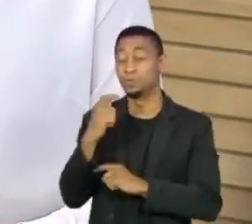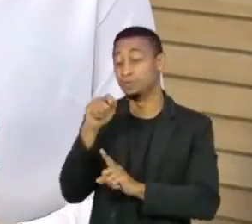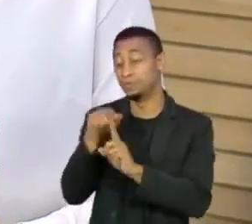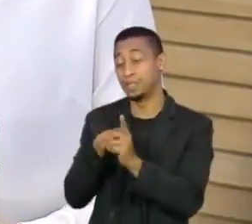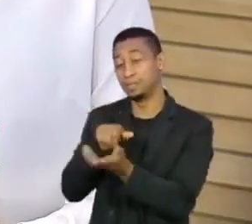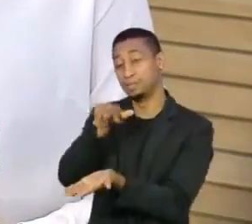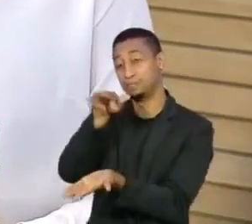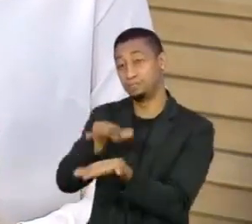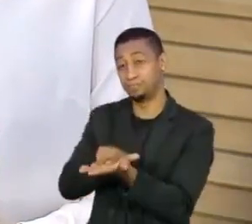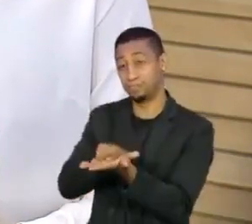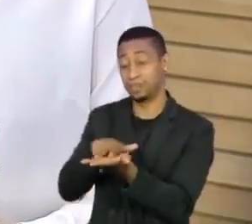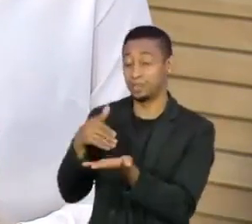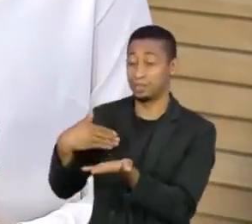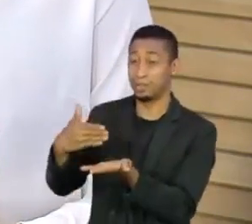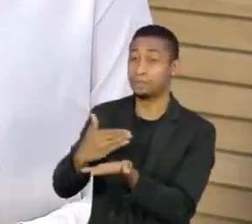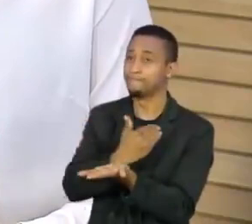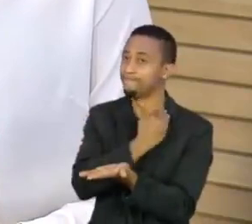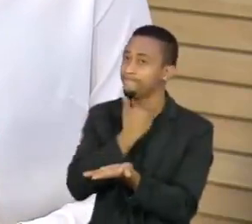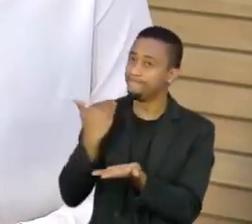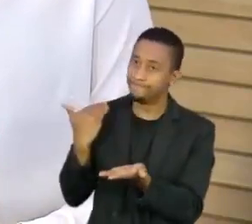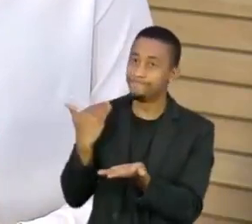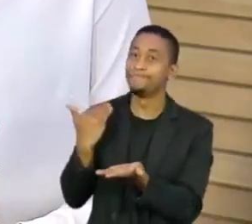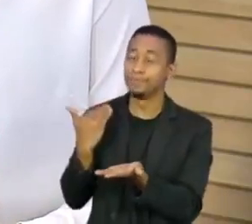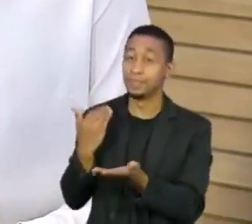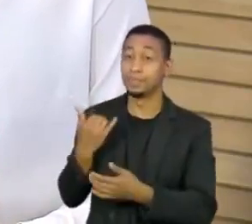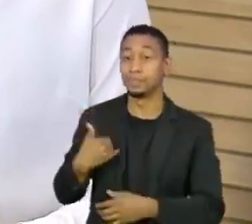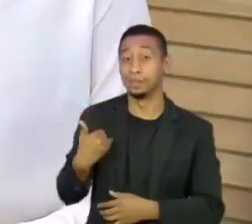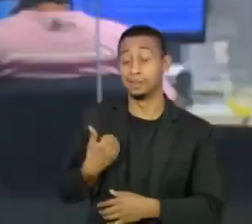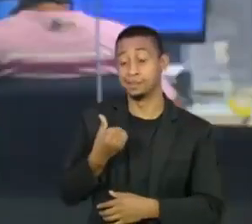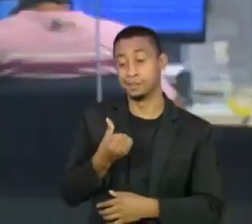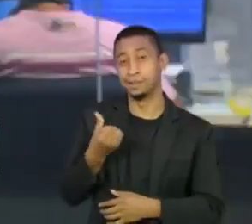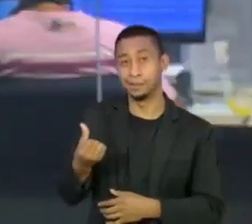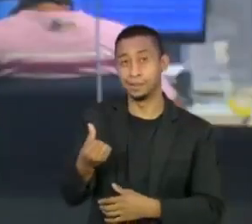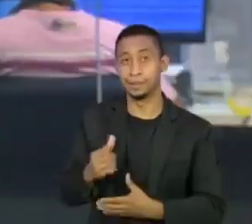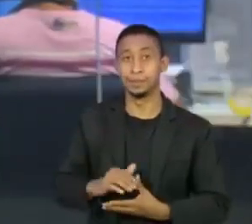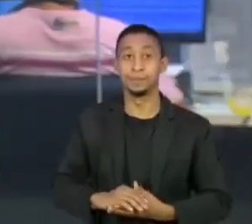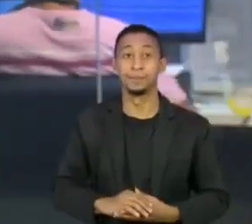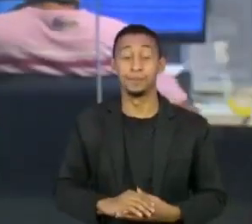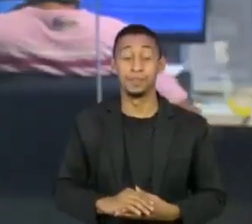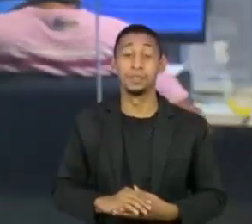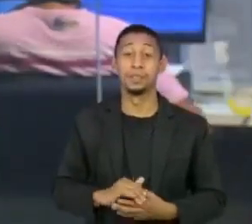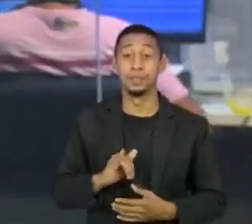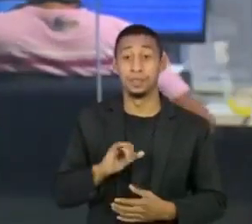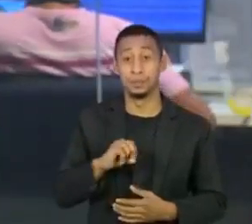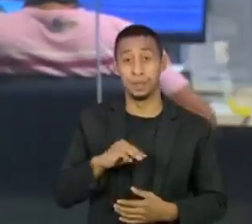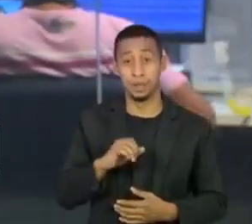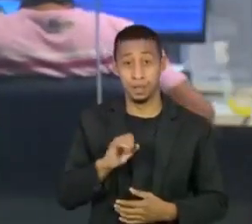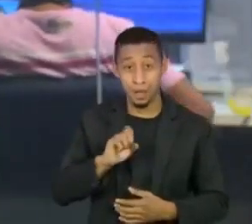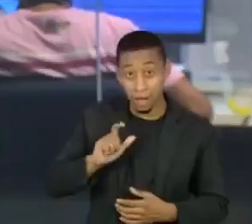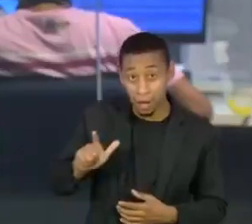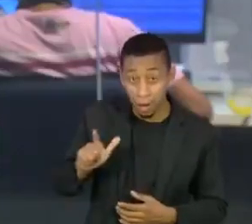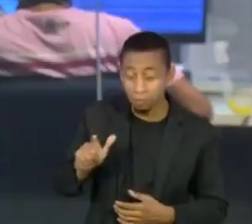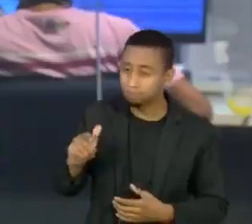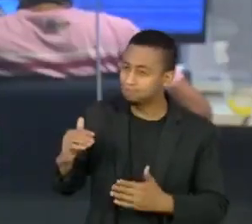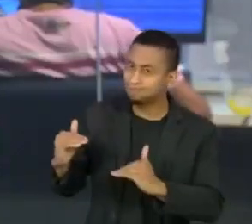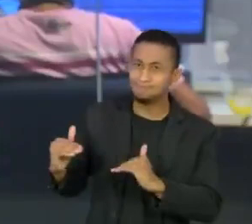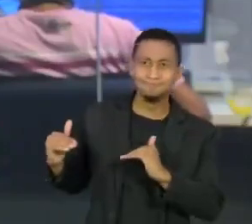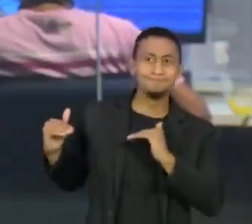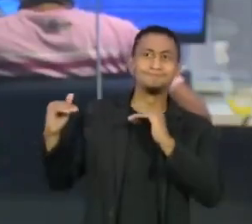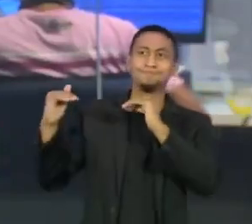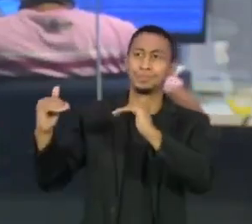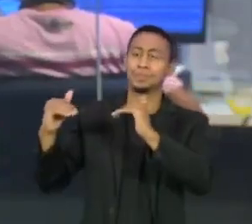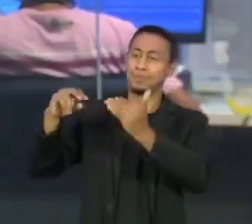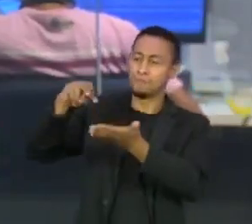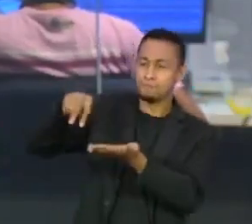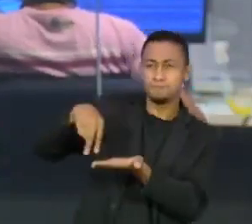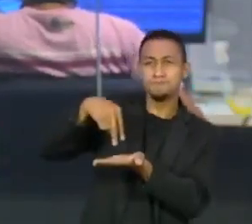um mês internado Ele morreu nesta quinta-feira aos 66 anos mas eu vivo é considerado um dos grandes nomes